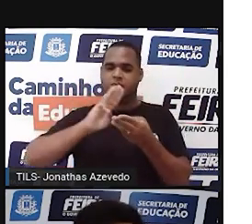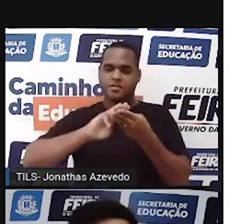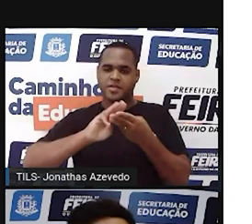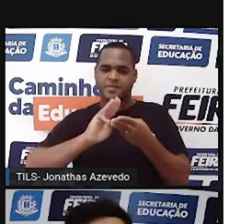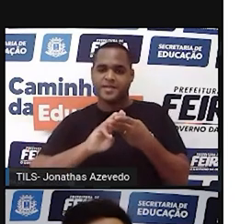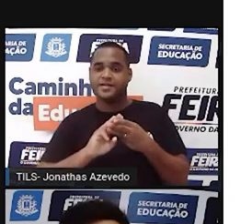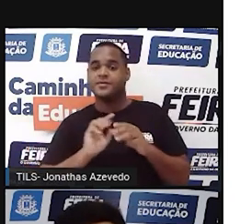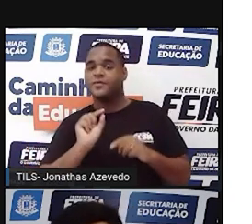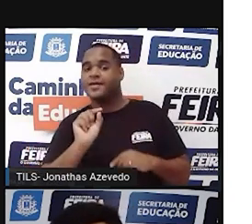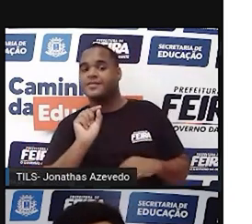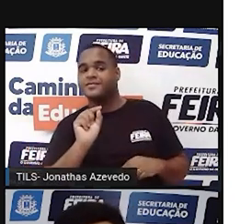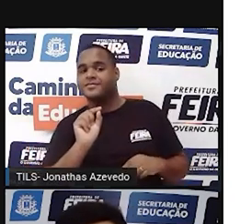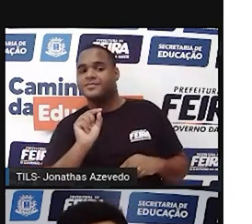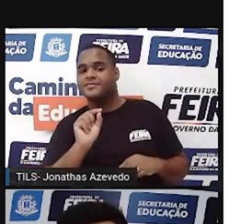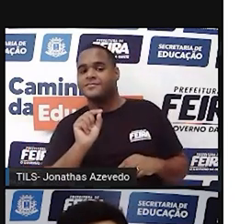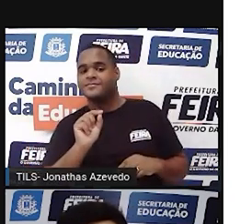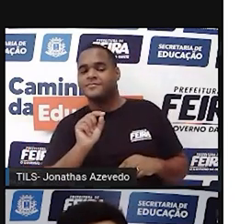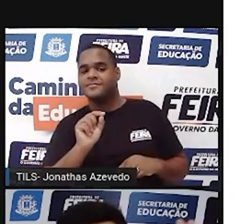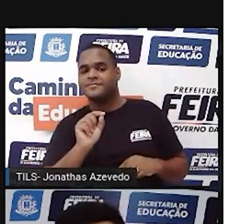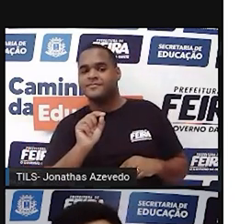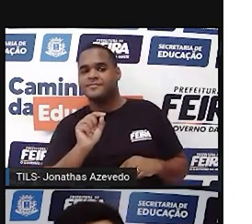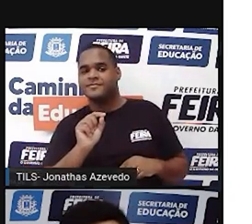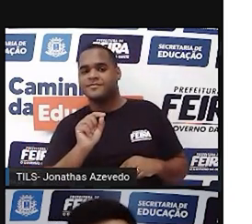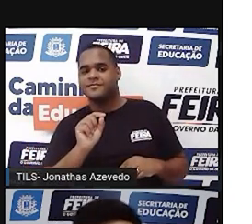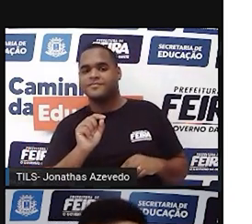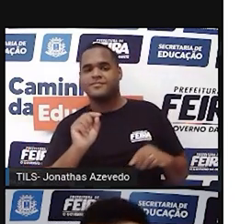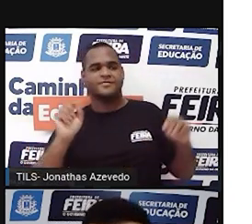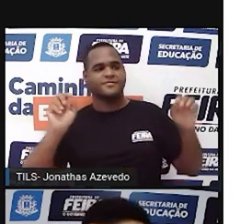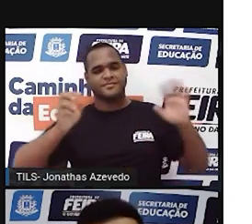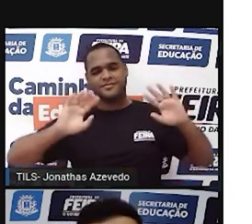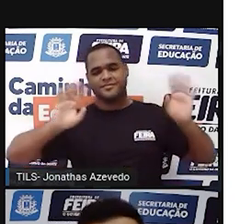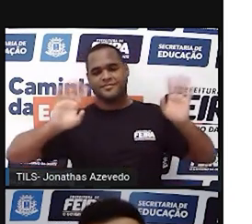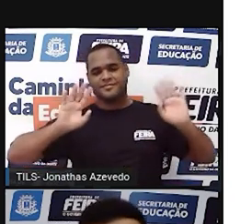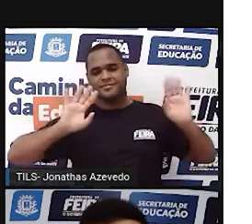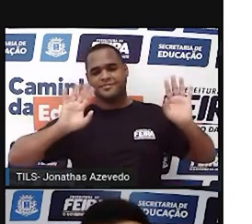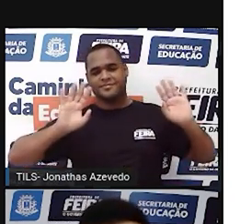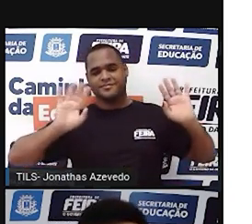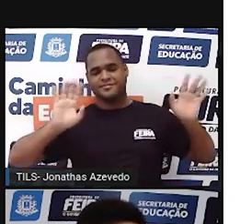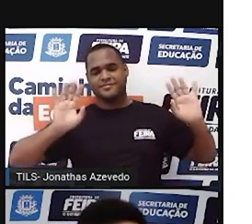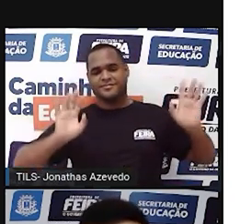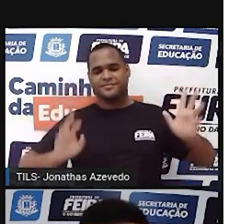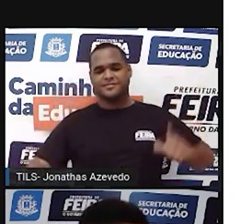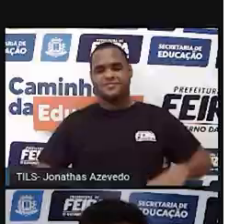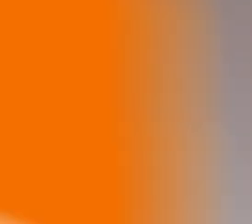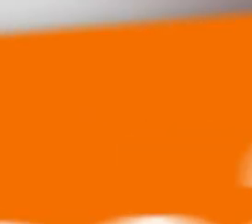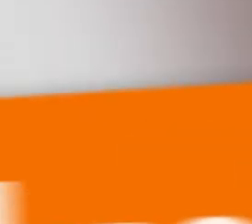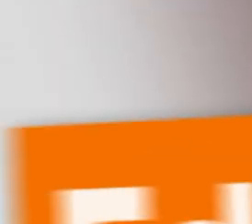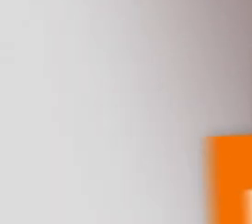matemática é. Até a próxima. Bye, bye.